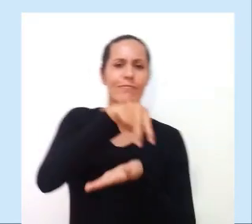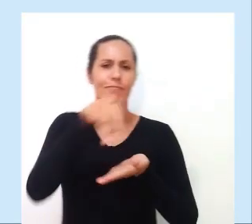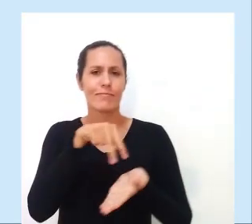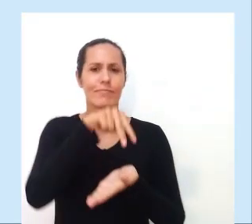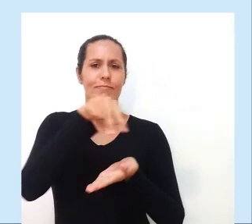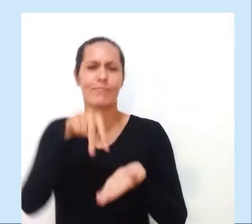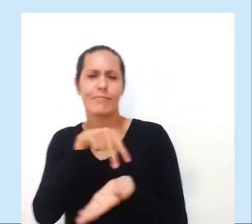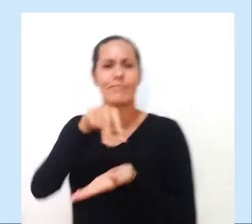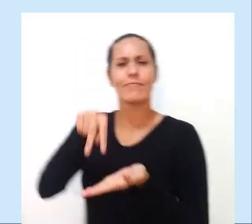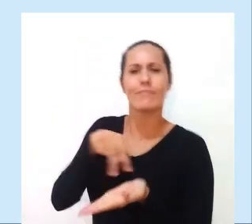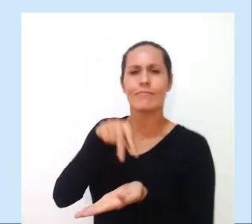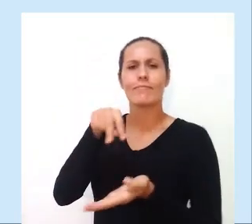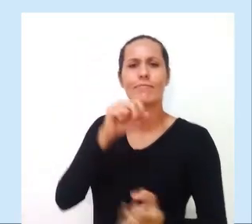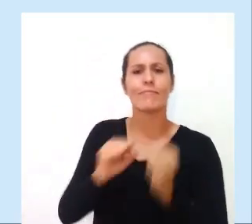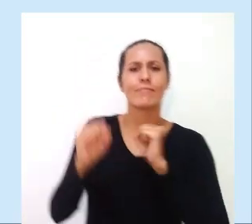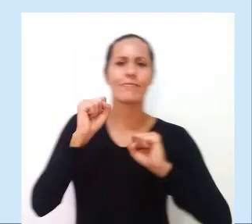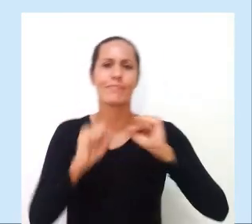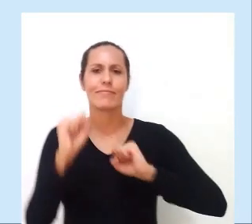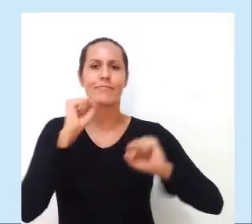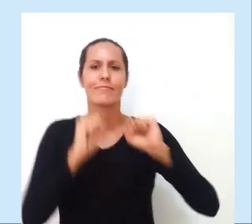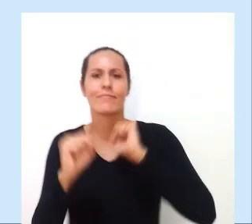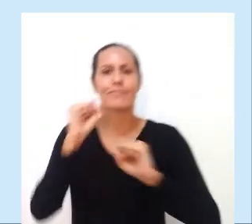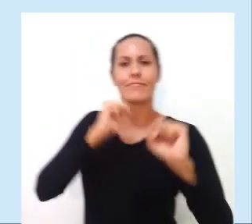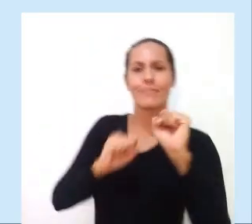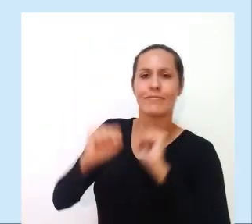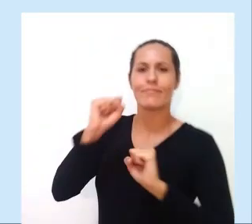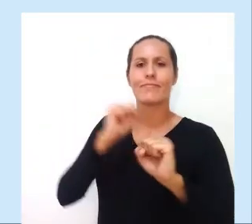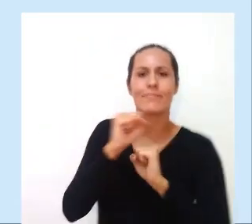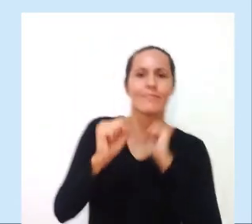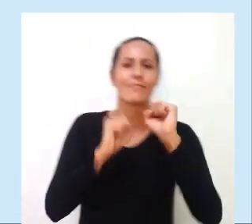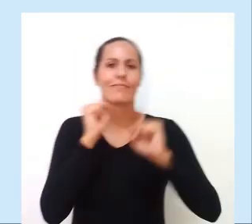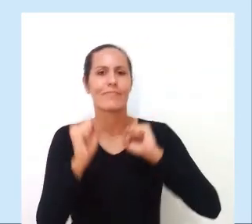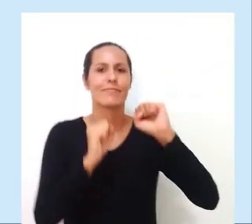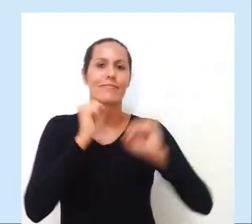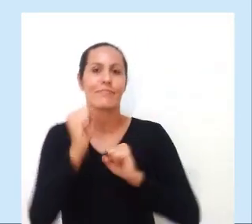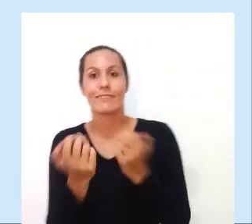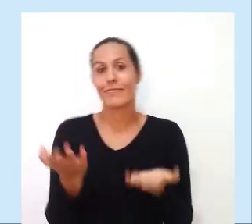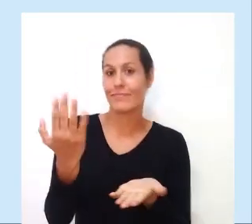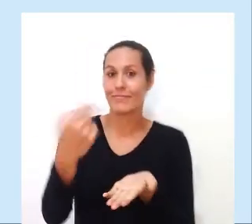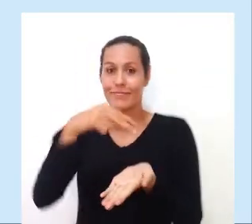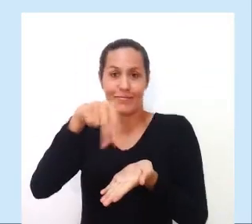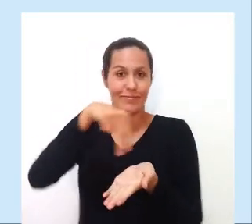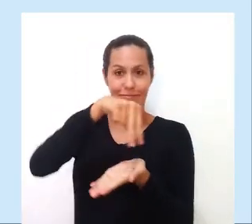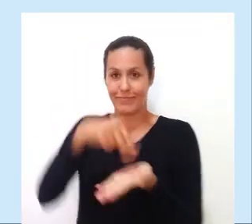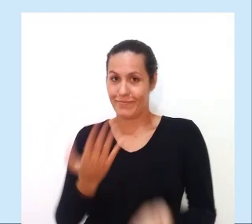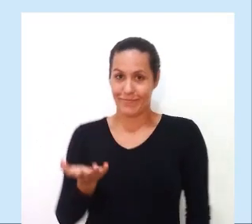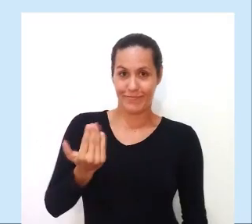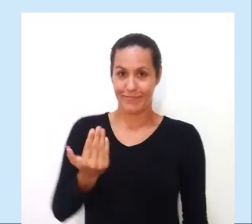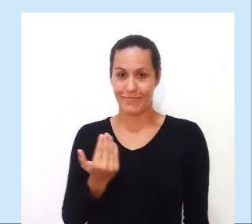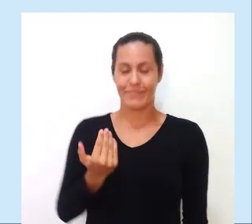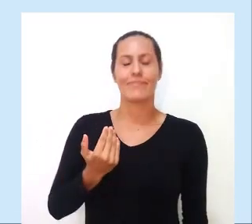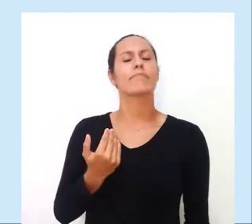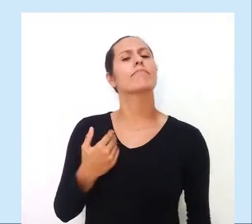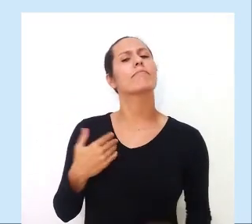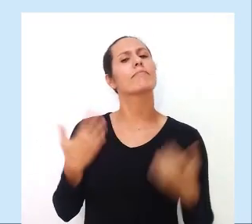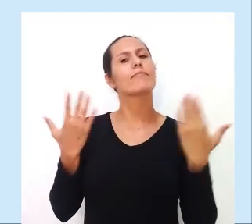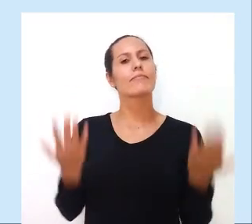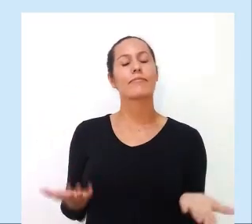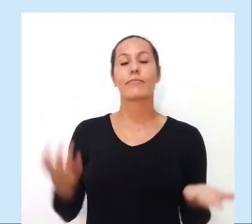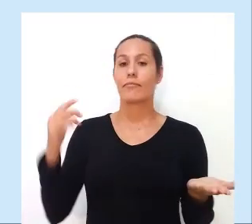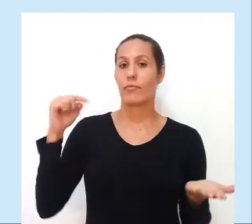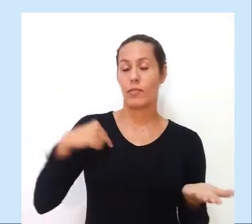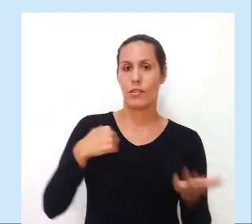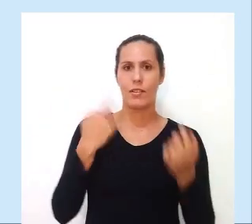dançando, dançando, dançando, dançando, dançando, dançando, dança